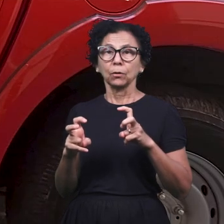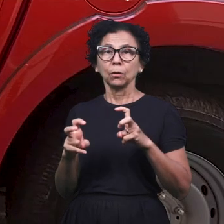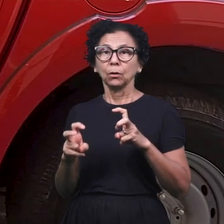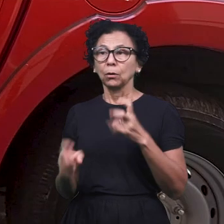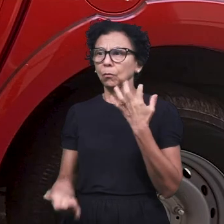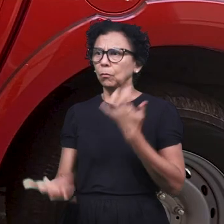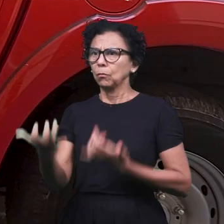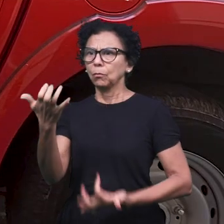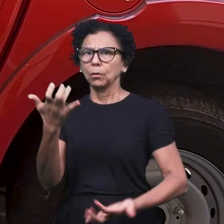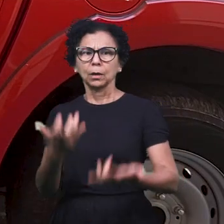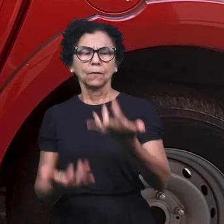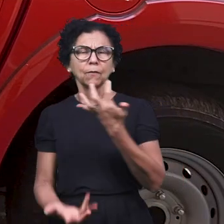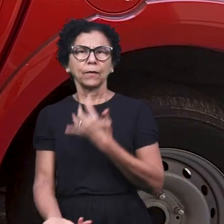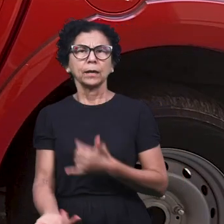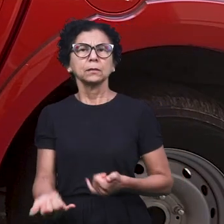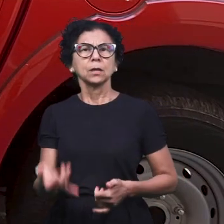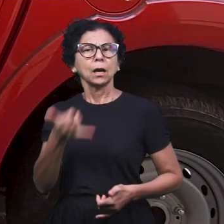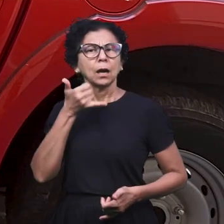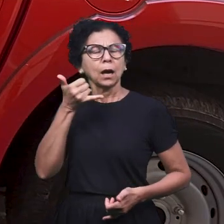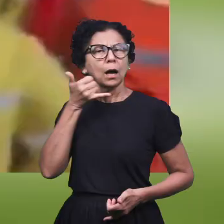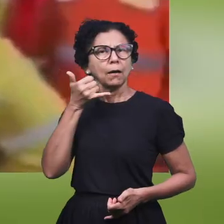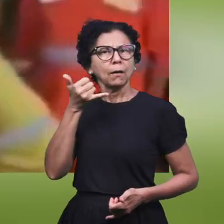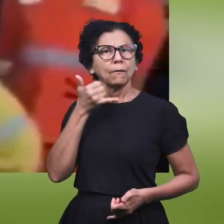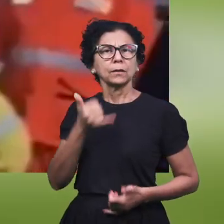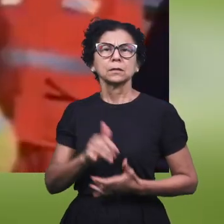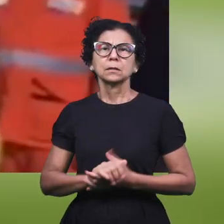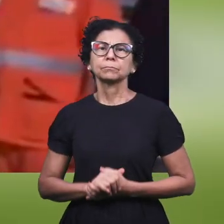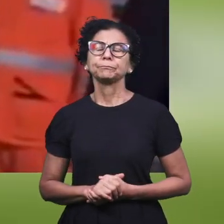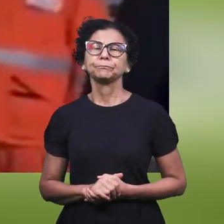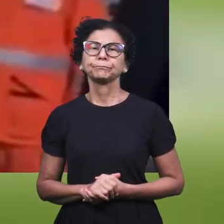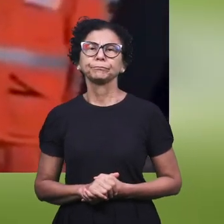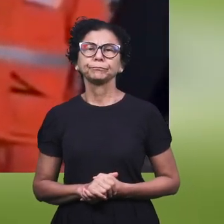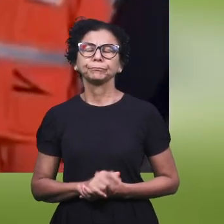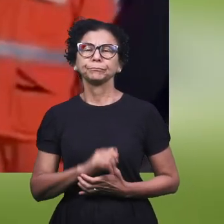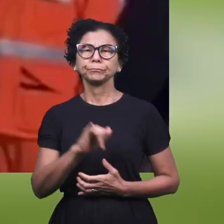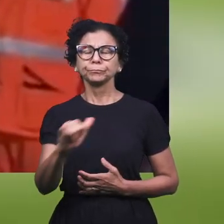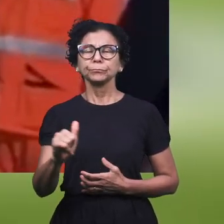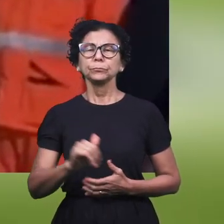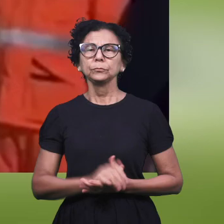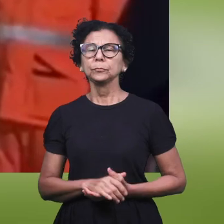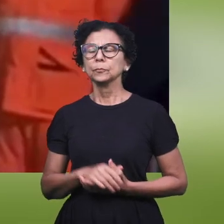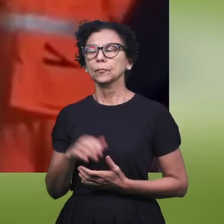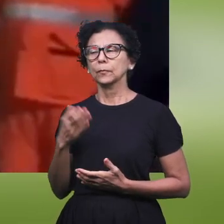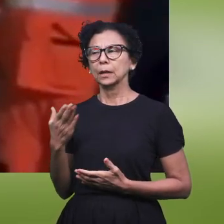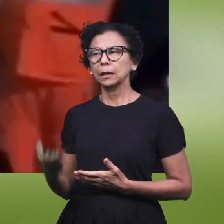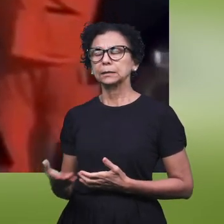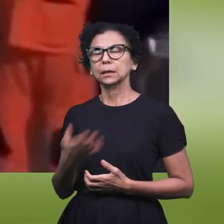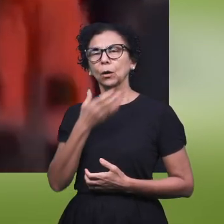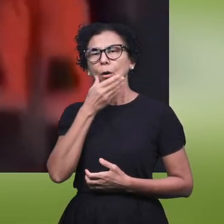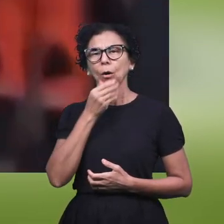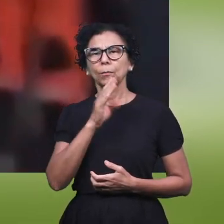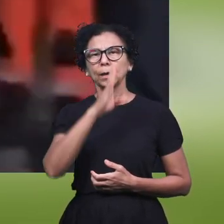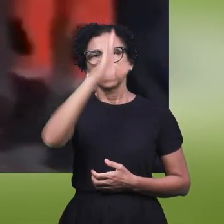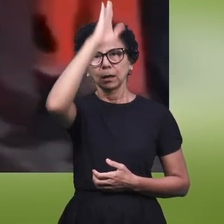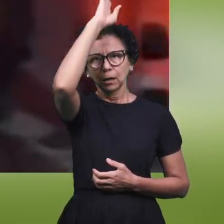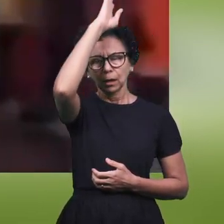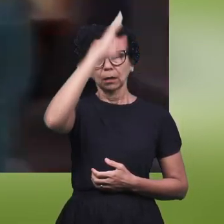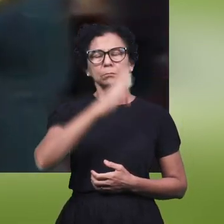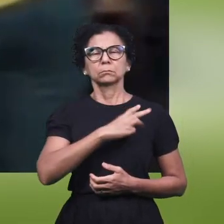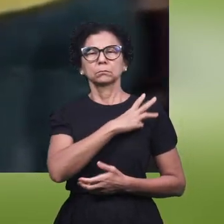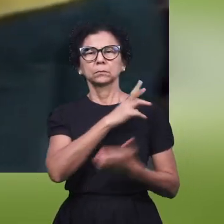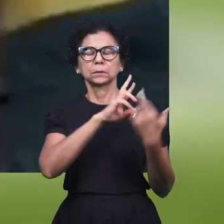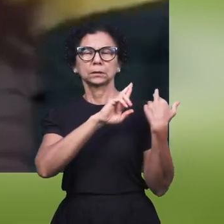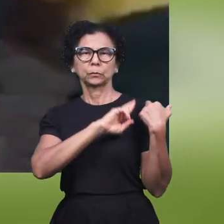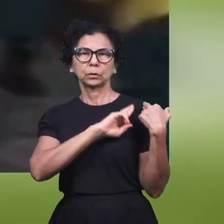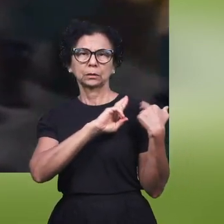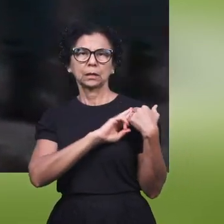em vegetação que ligue aí para o tridígito 93. O cabo Miguel, que é bombeiro militar e também responsável pela